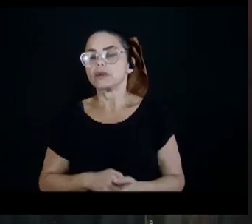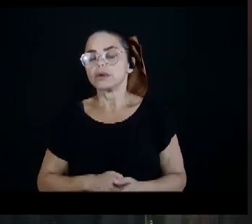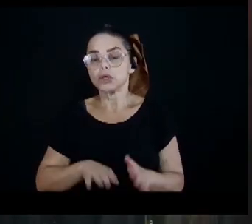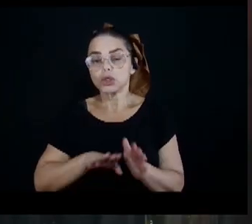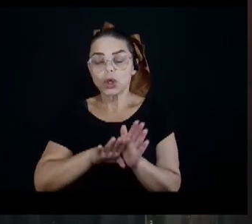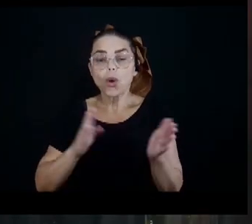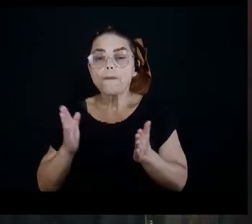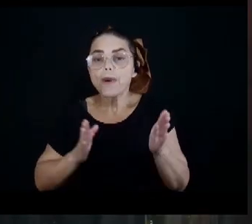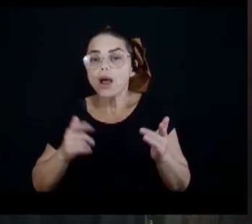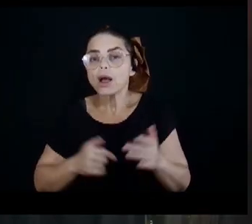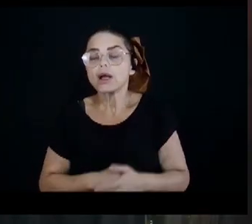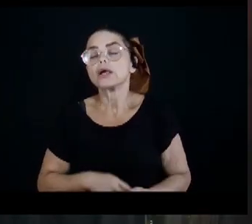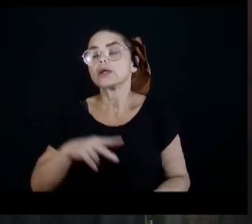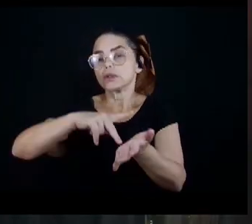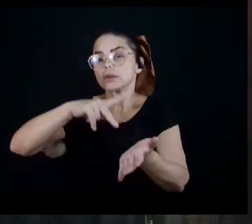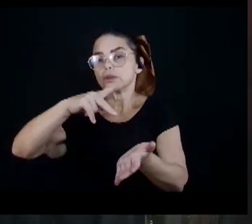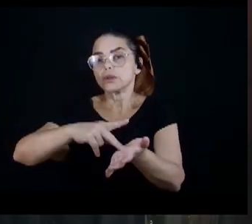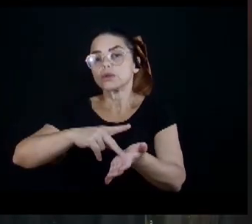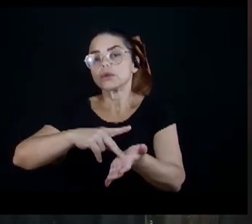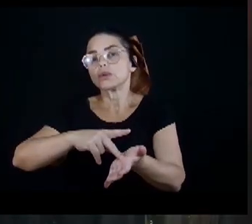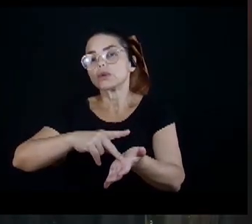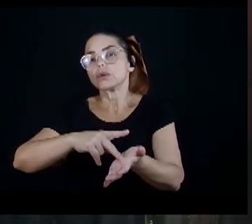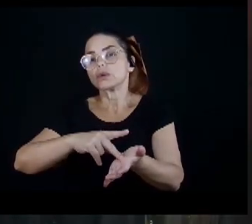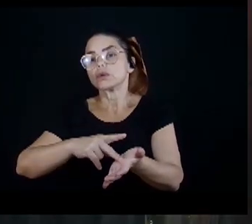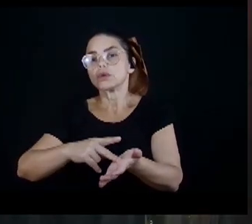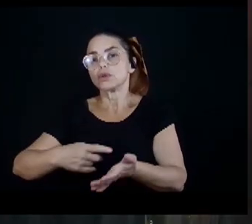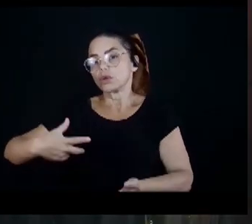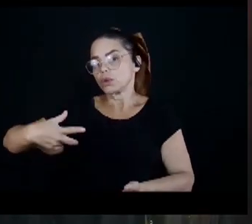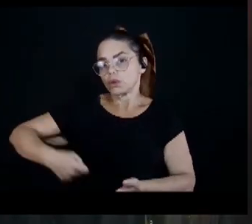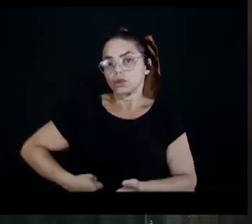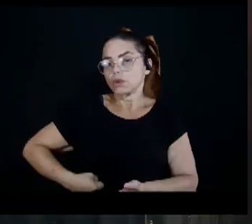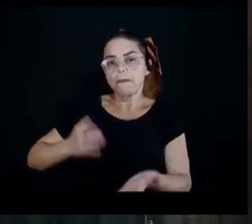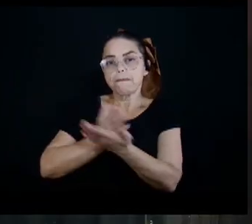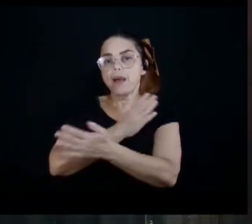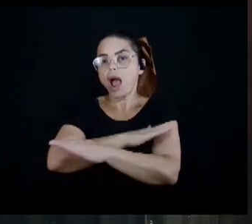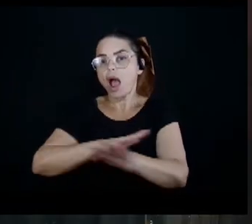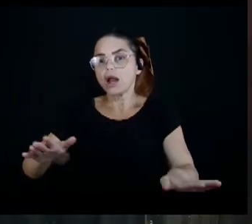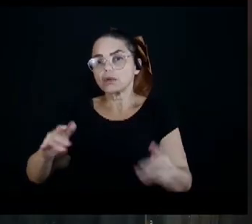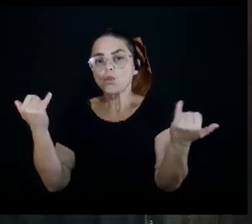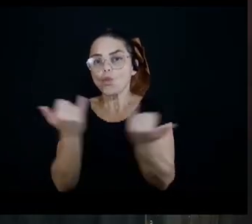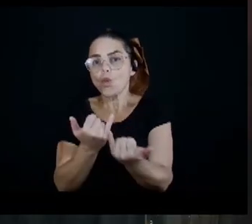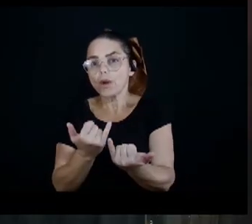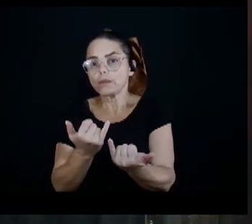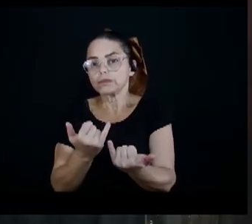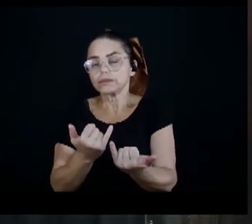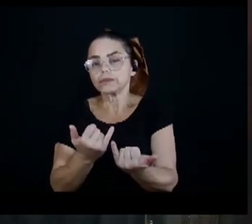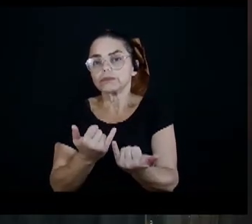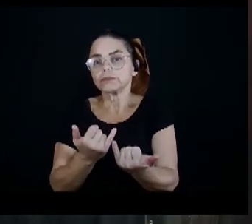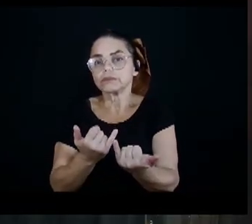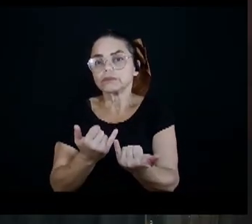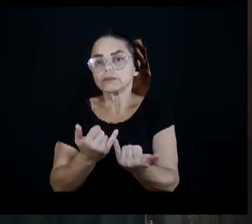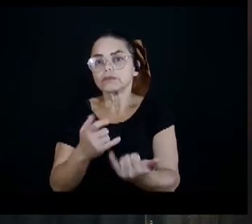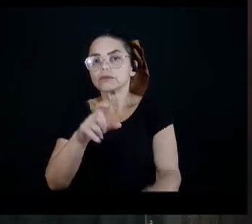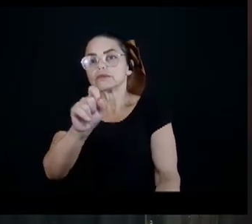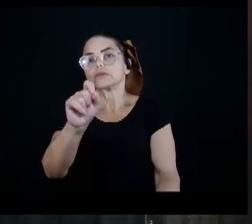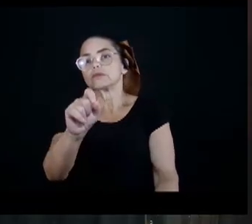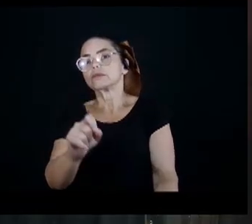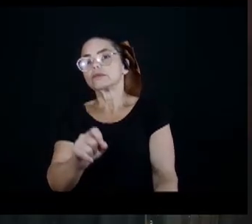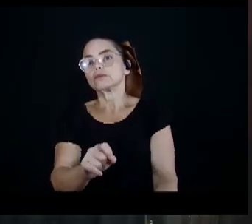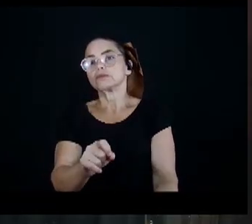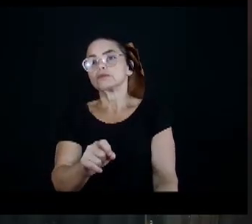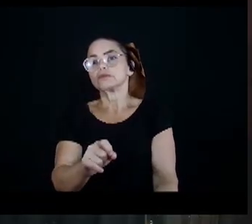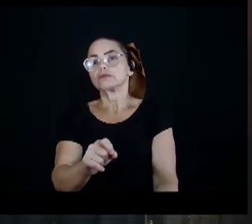verdadeiro, é real, que o medicamento para de agir. Estabiliza. E a pessoa diz o quê, Rúbia? Vou aumentar a